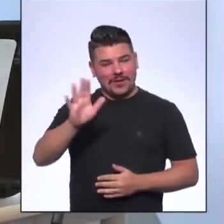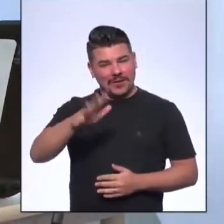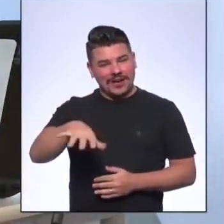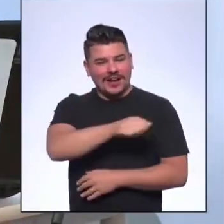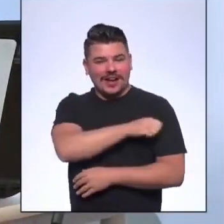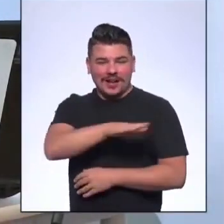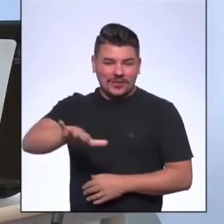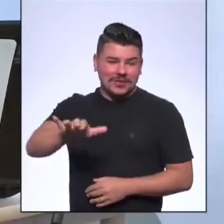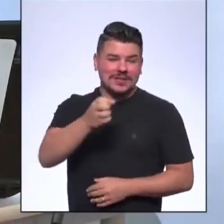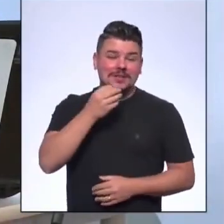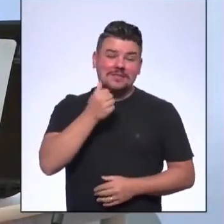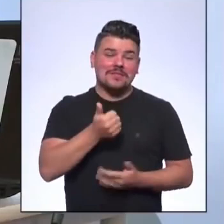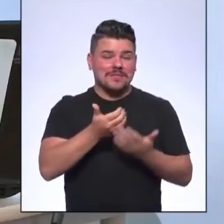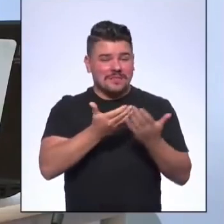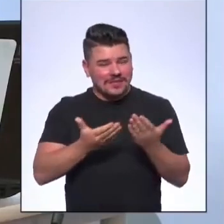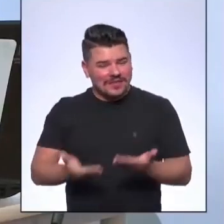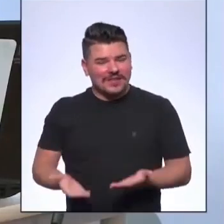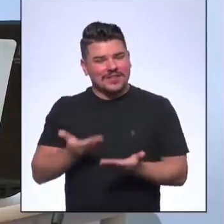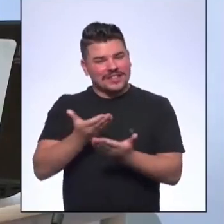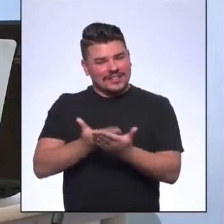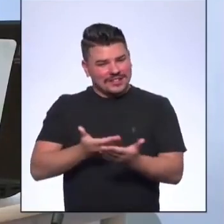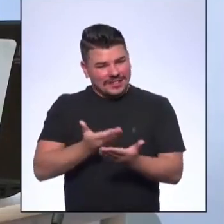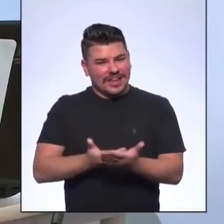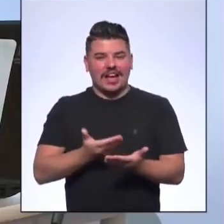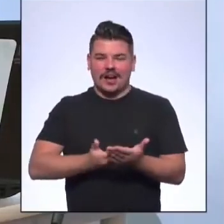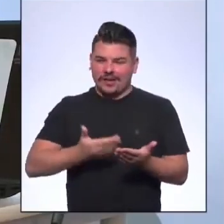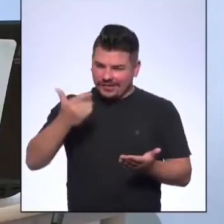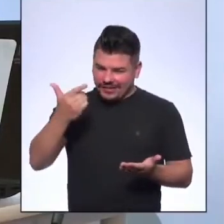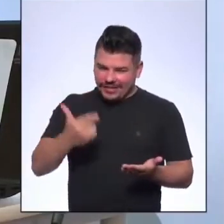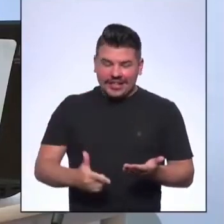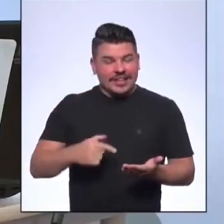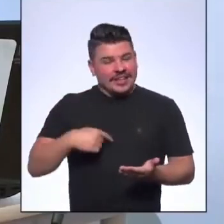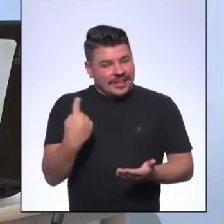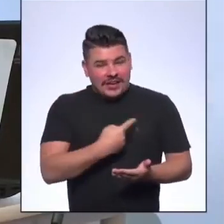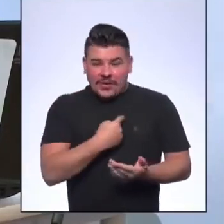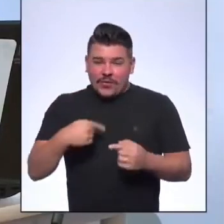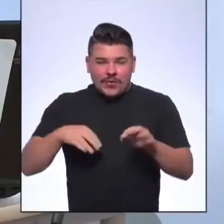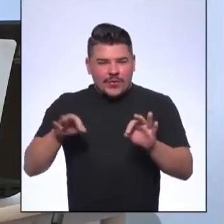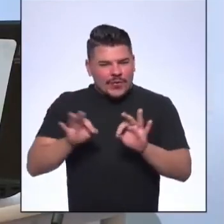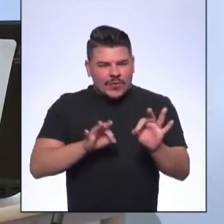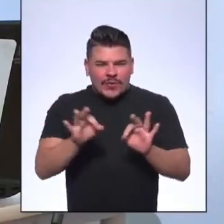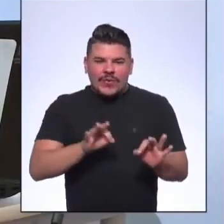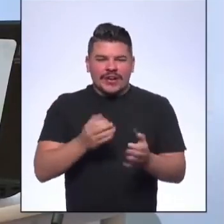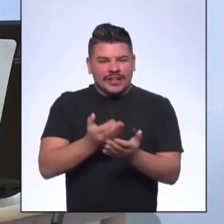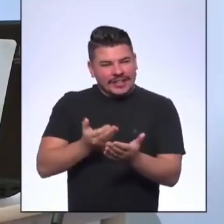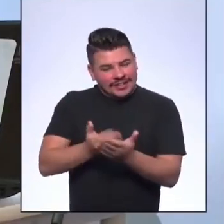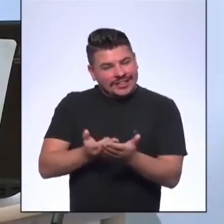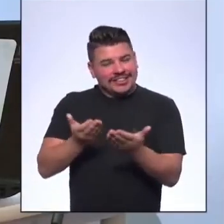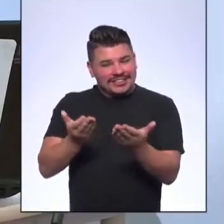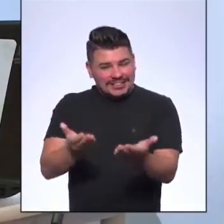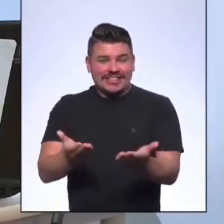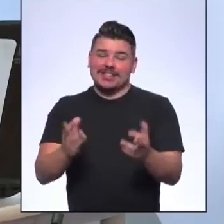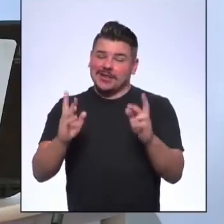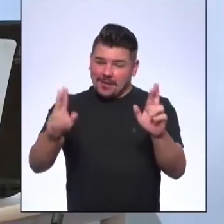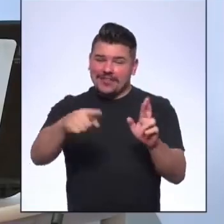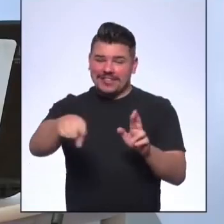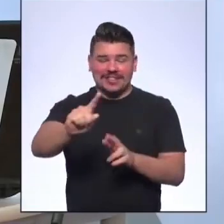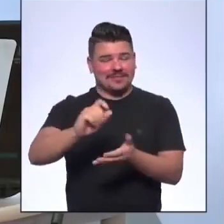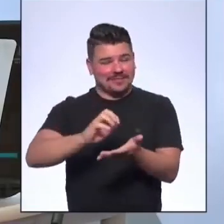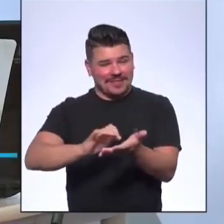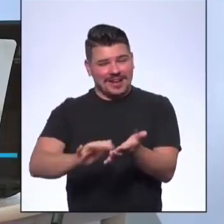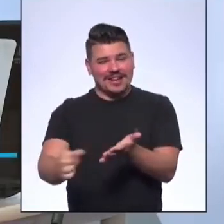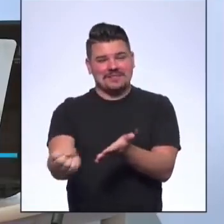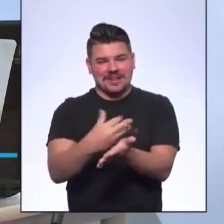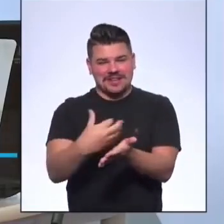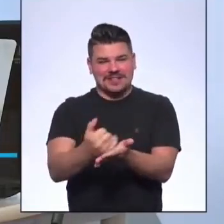Sejam bem-vindos para mais uma aula. E estamos prontos aqui para poder participar mais uma vez, hein? Conto com a sua participação e suas